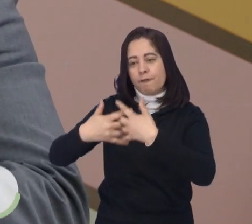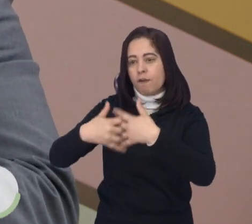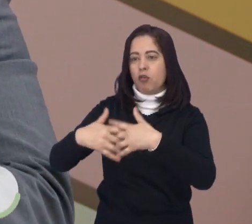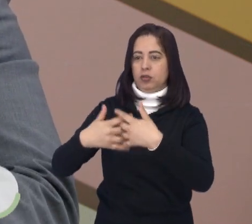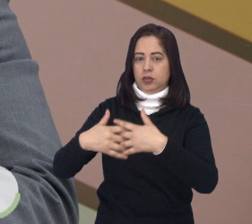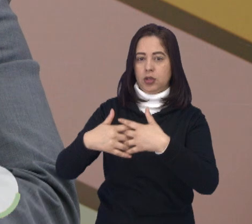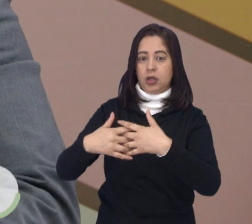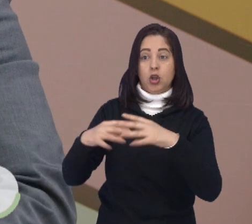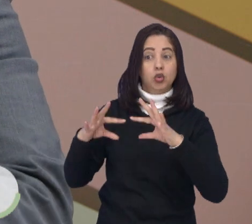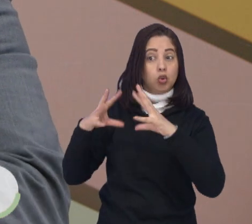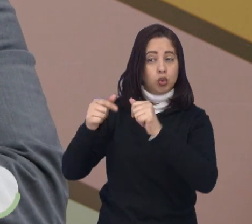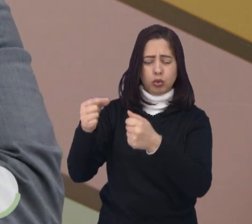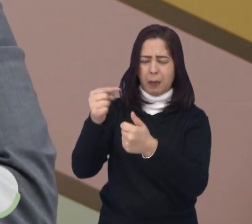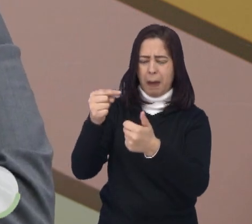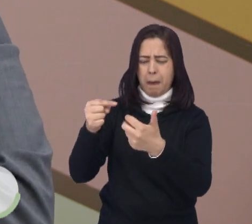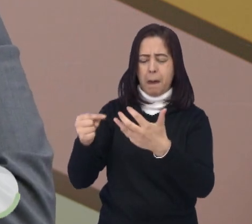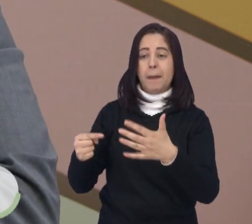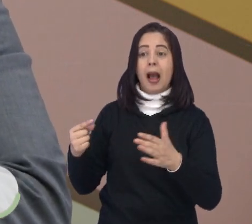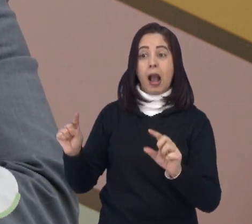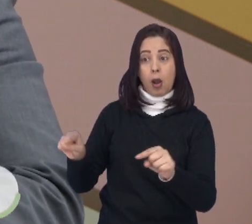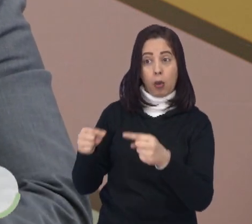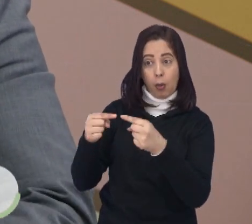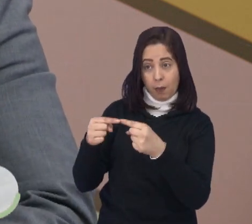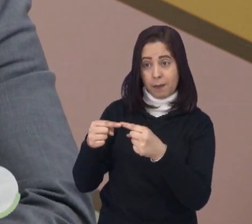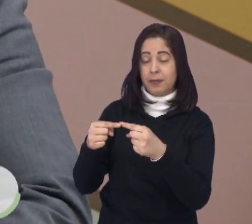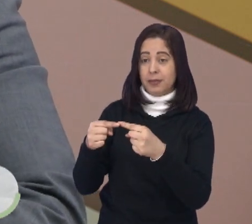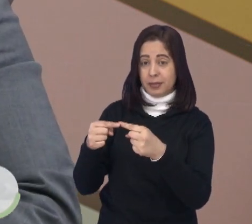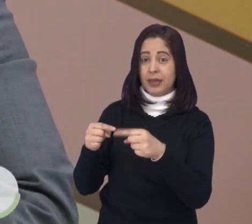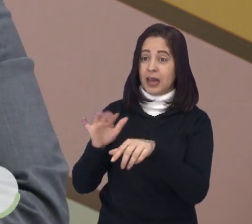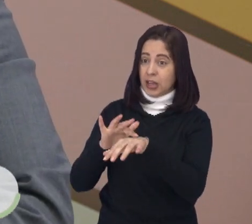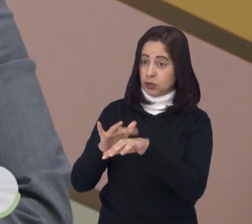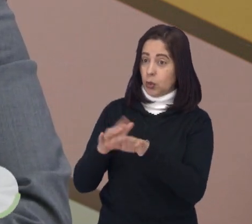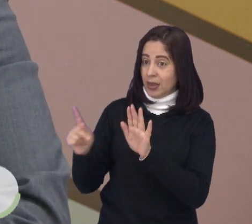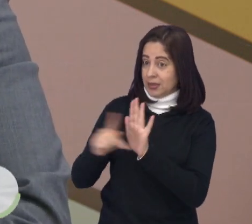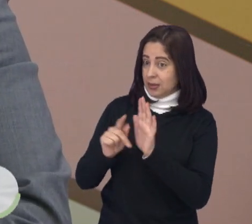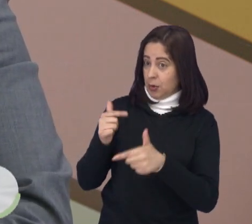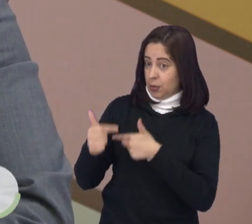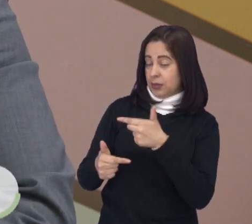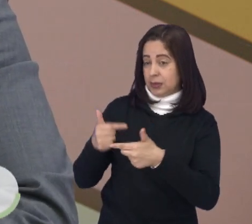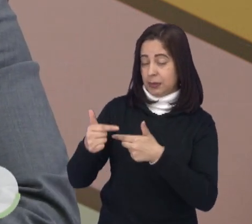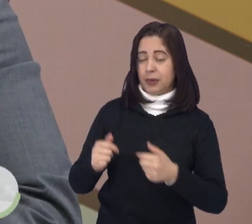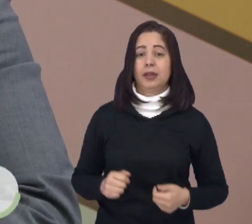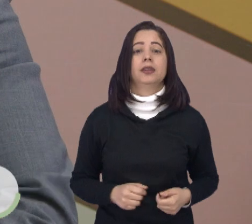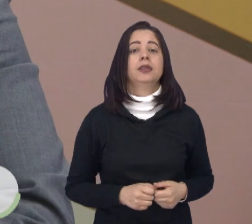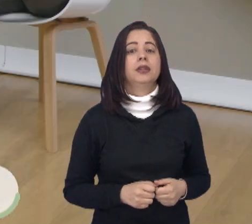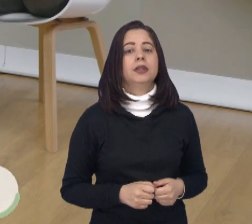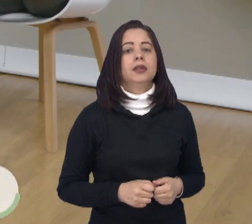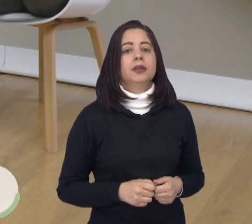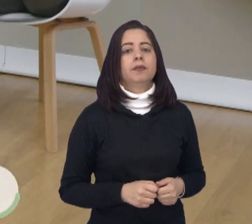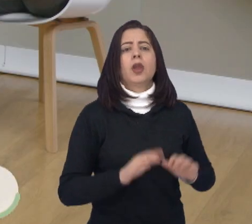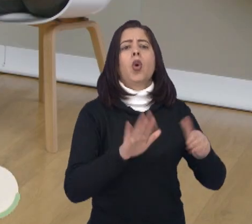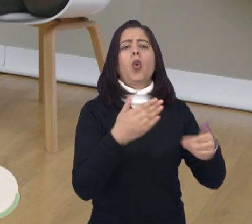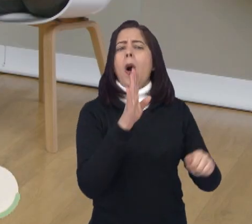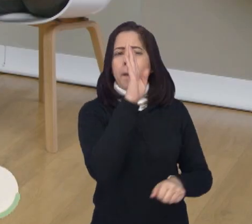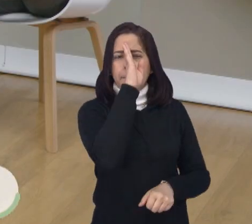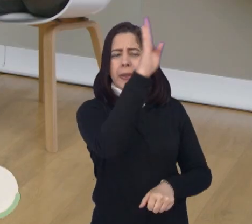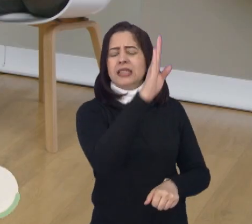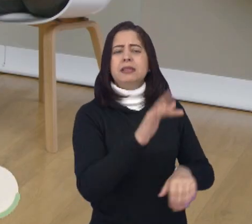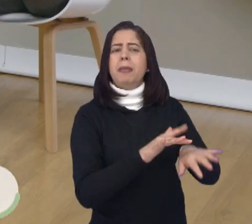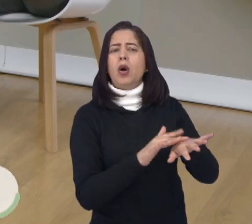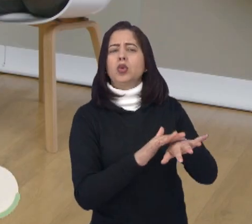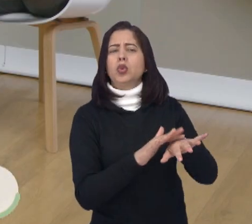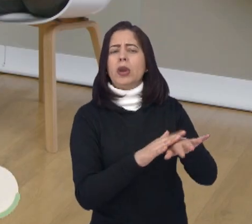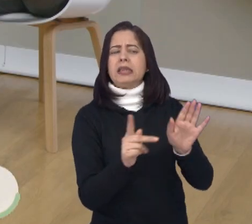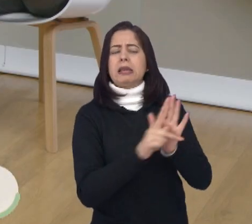isso está relacionado e pode desencadear ou não uma doença ocupacional. Tá certo. Quais são as principais doenças ocupacionais,